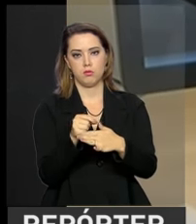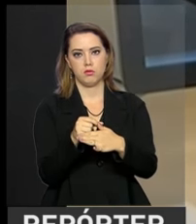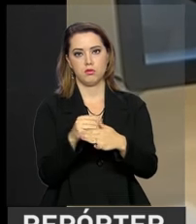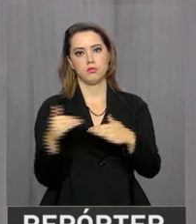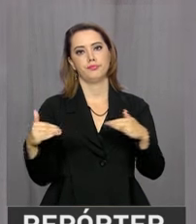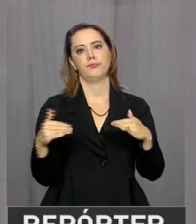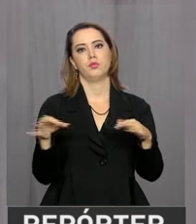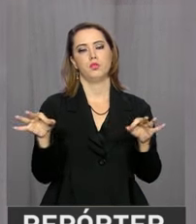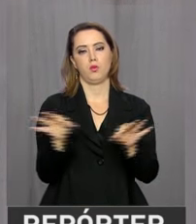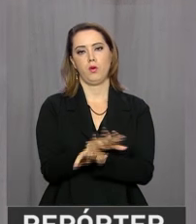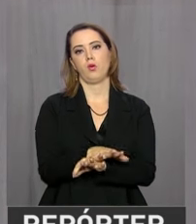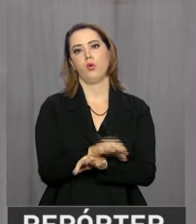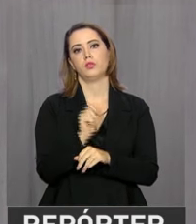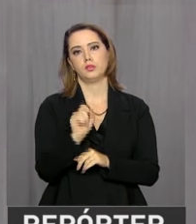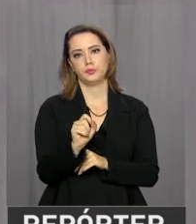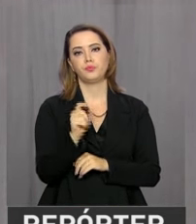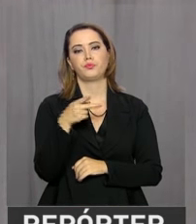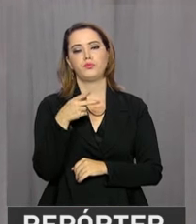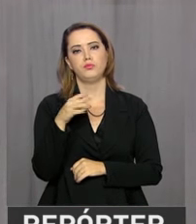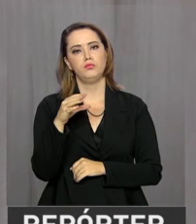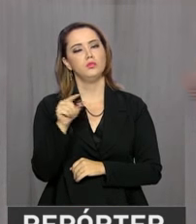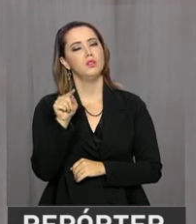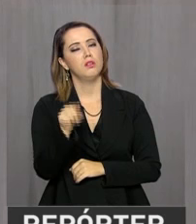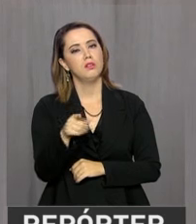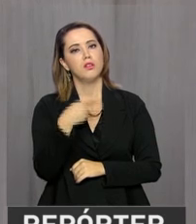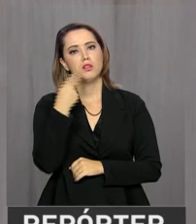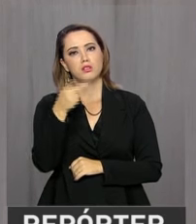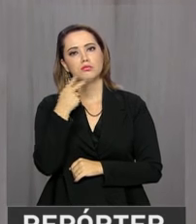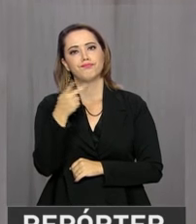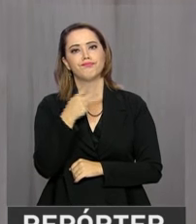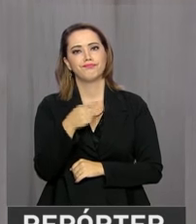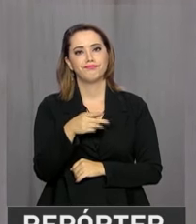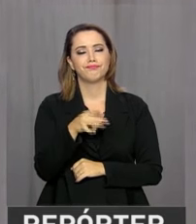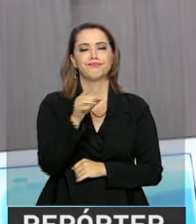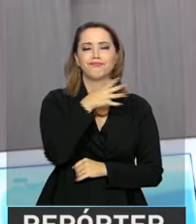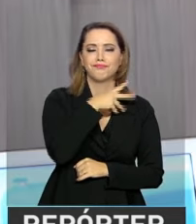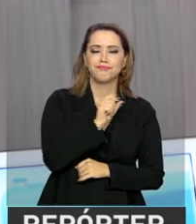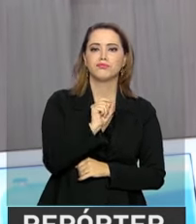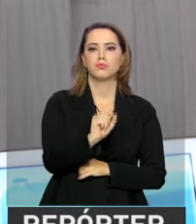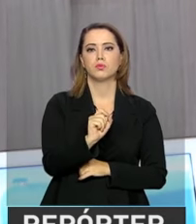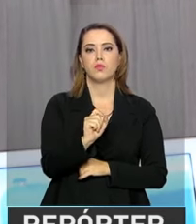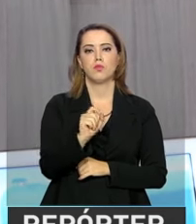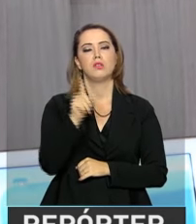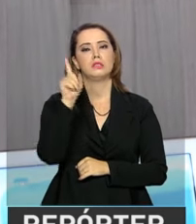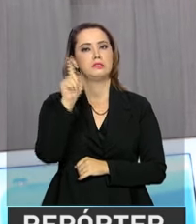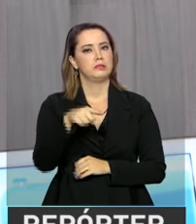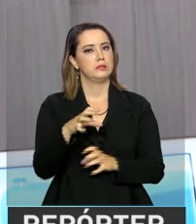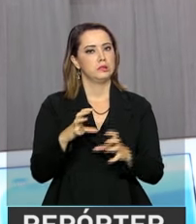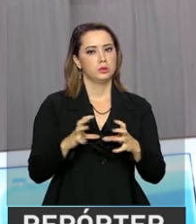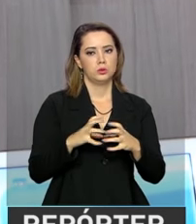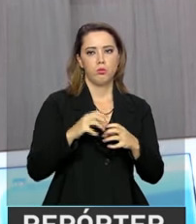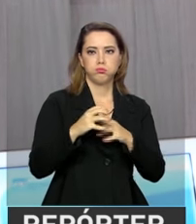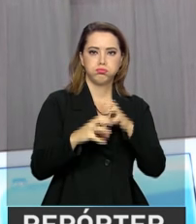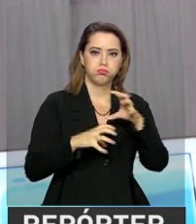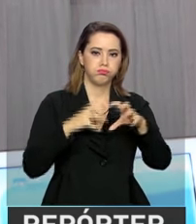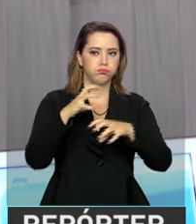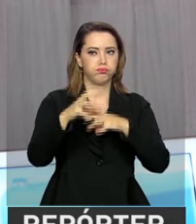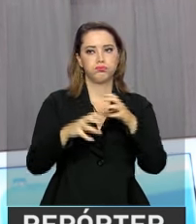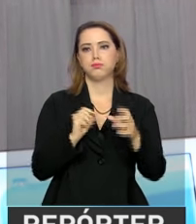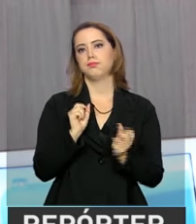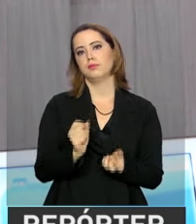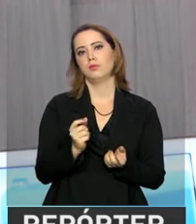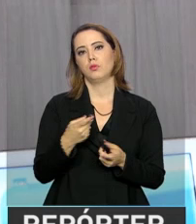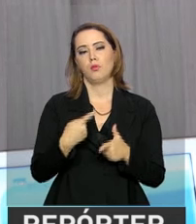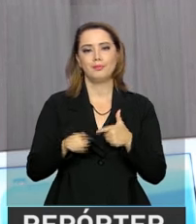baixados para Carlos essa mudança seria prejudicial aos negócios isso praticamente é uma bola de neve porque como a